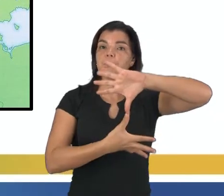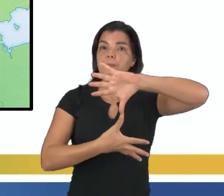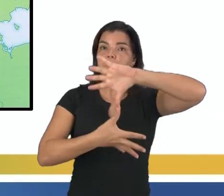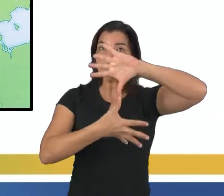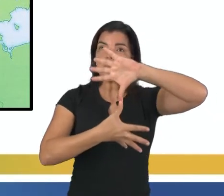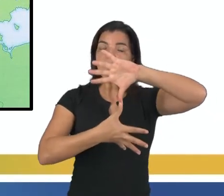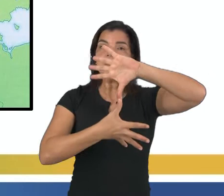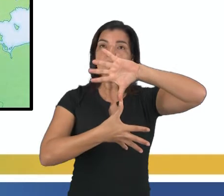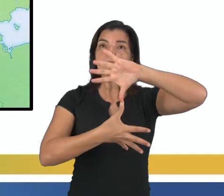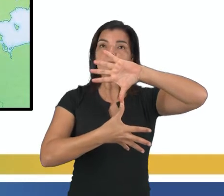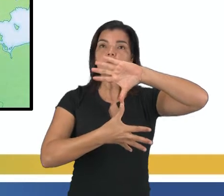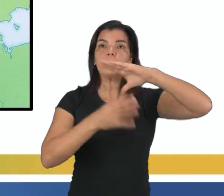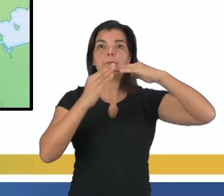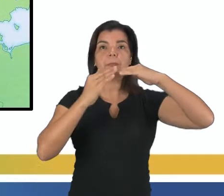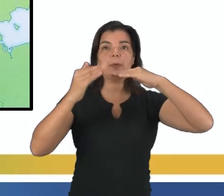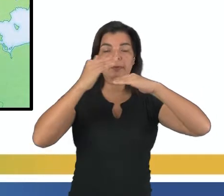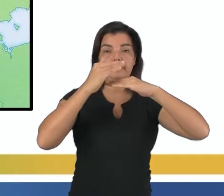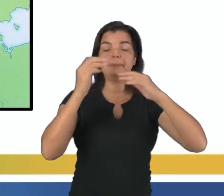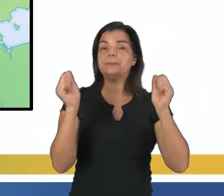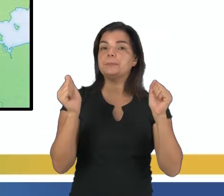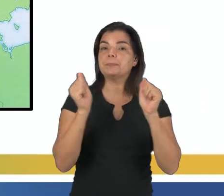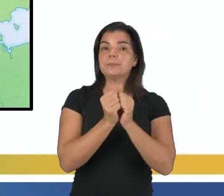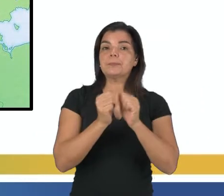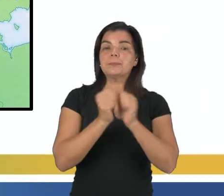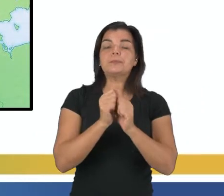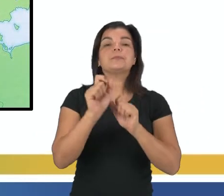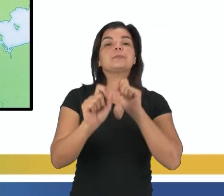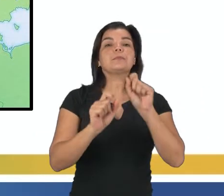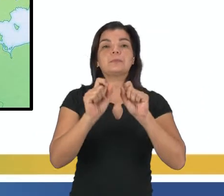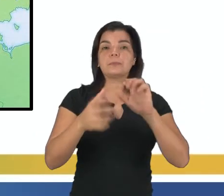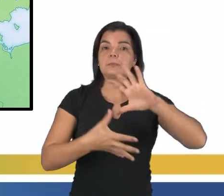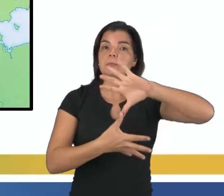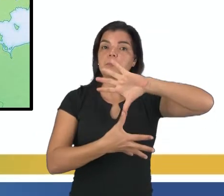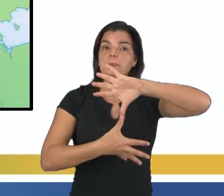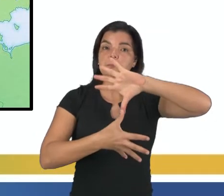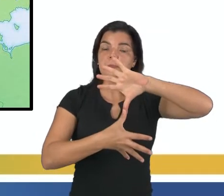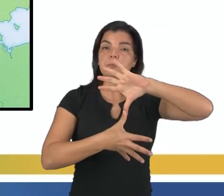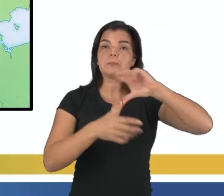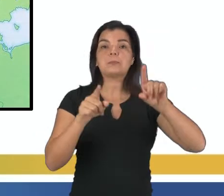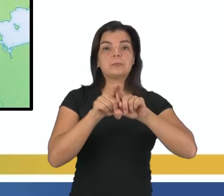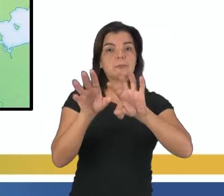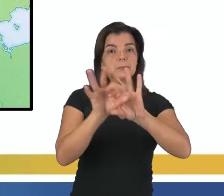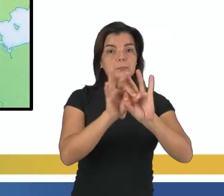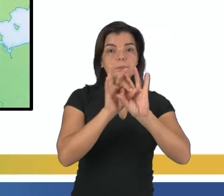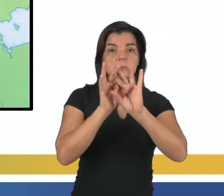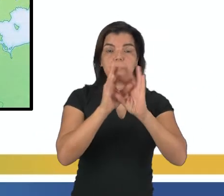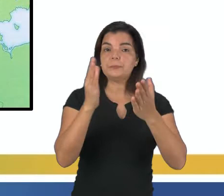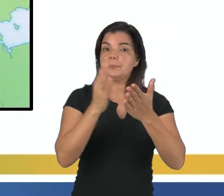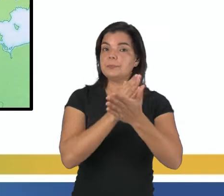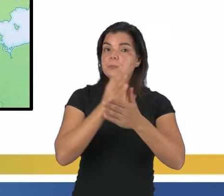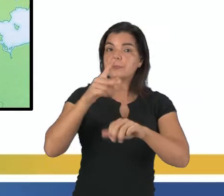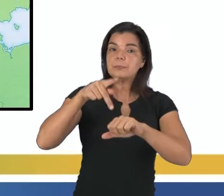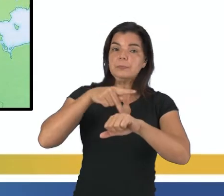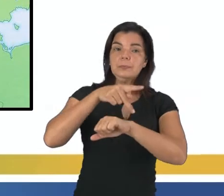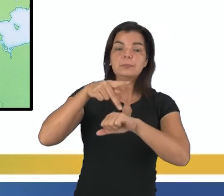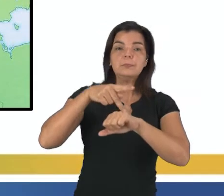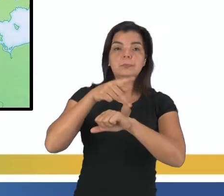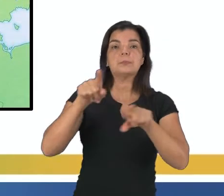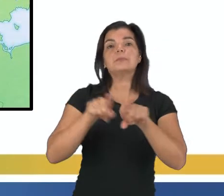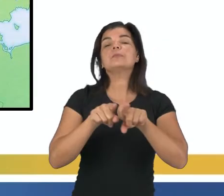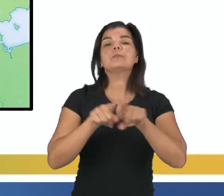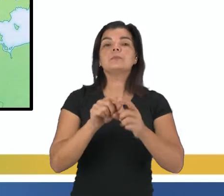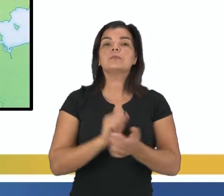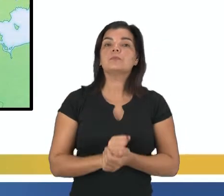Tem um mapa lá em cima da grã-bretanha mostram nessa junção né que que era a grã-bretanha aliança entre alguns países né